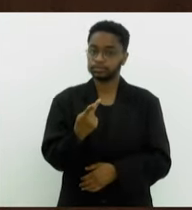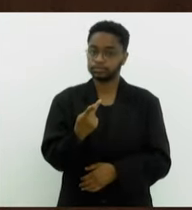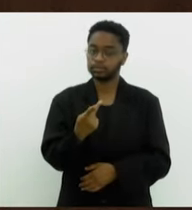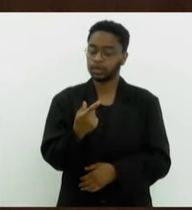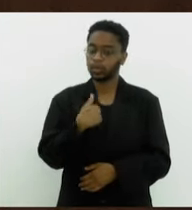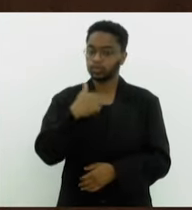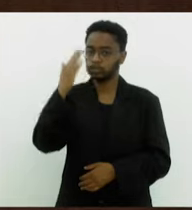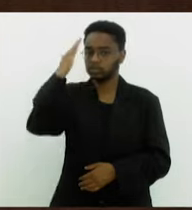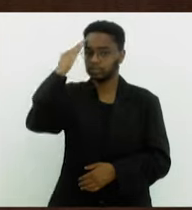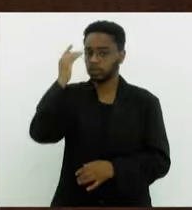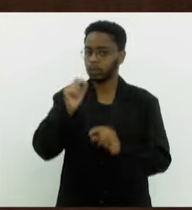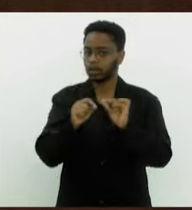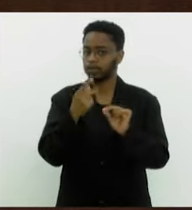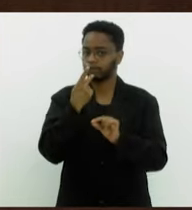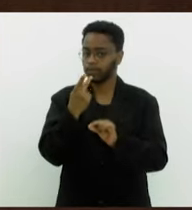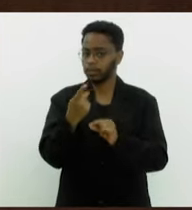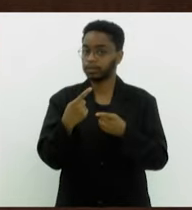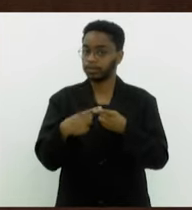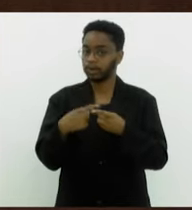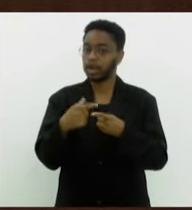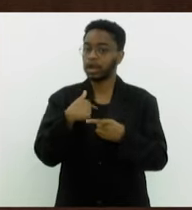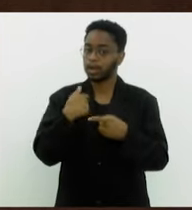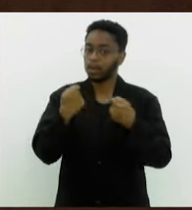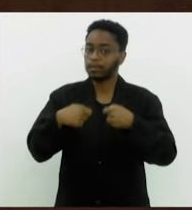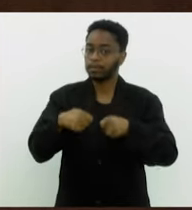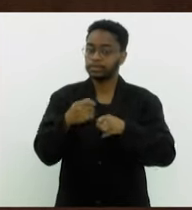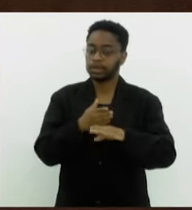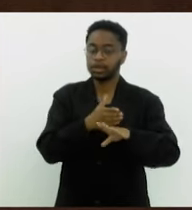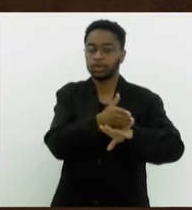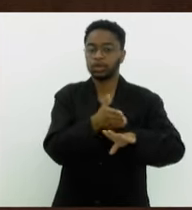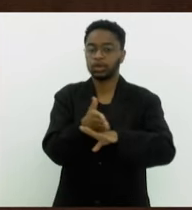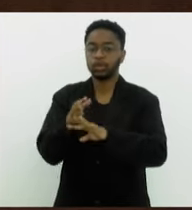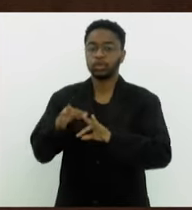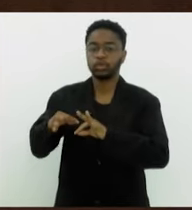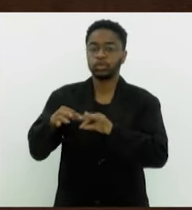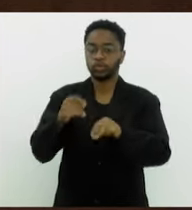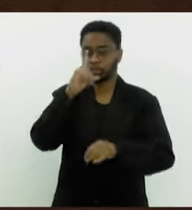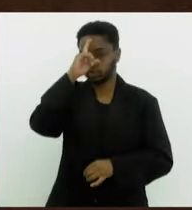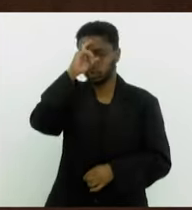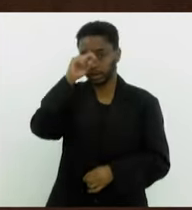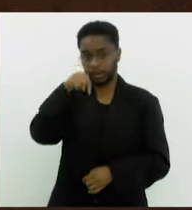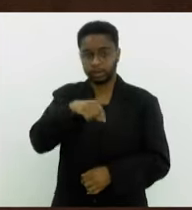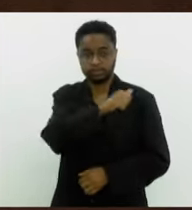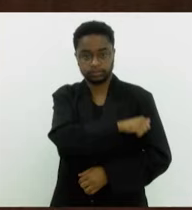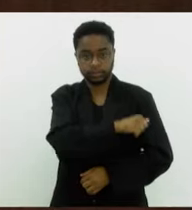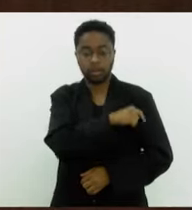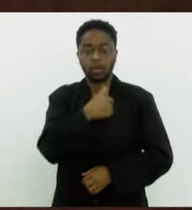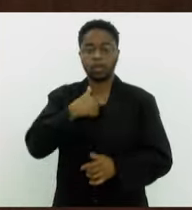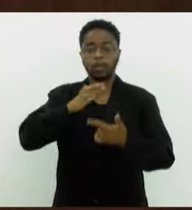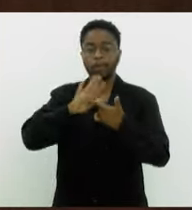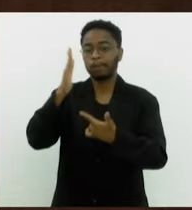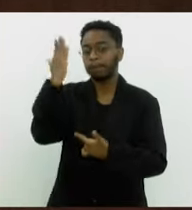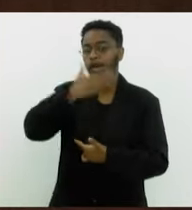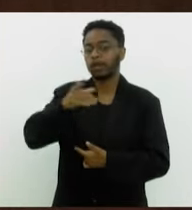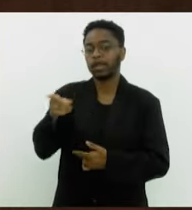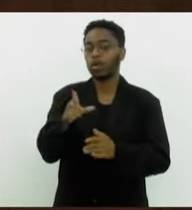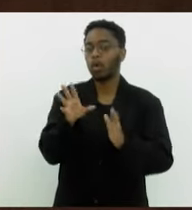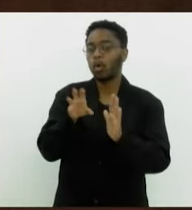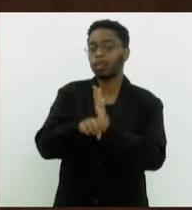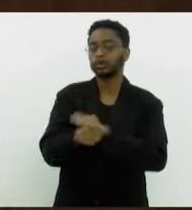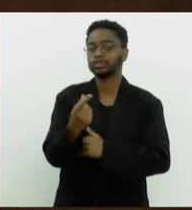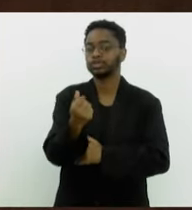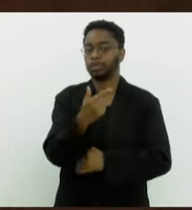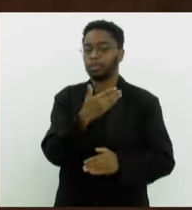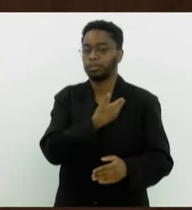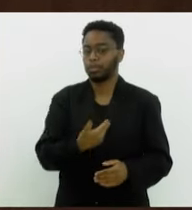propriedade, porque eu tive que invadir todos os hospitais de campanha do estado do Rio de Janeiro e provar que ele estava roubando dinheiro público. E estou fazendo